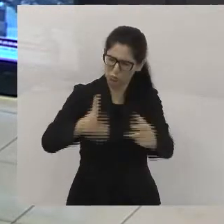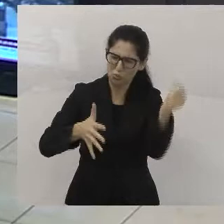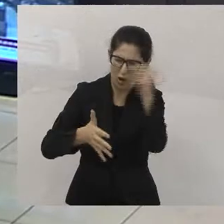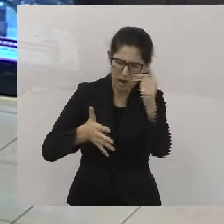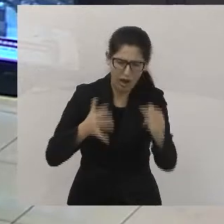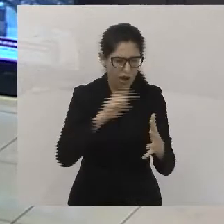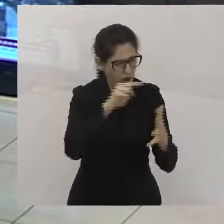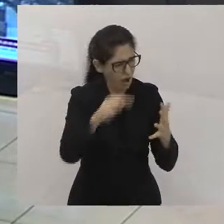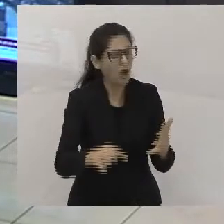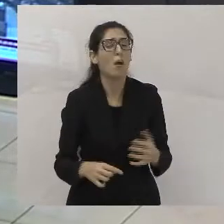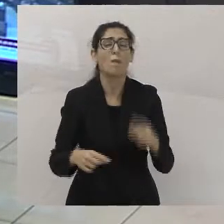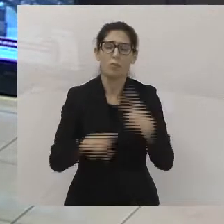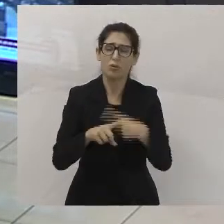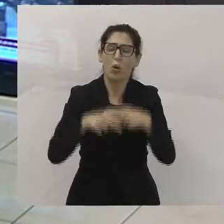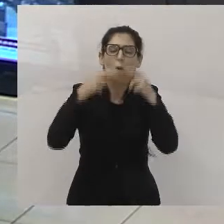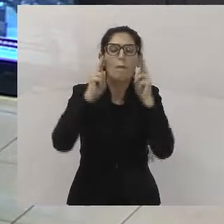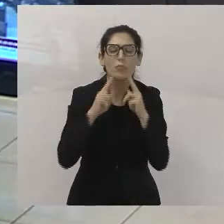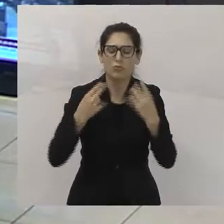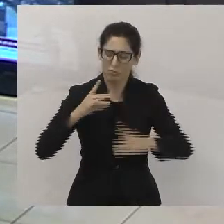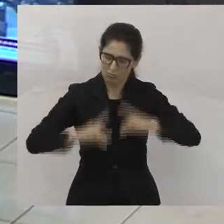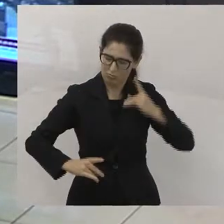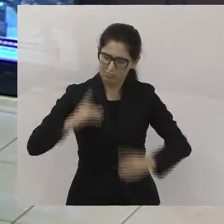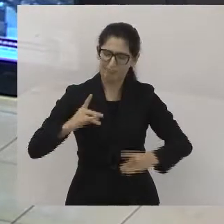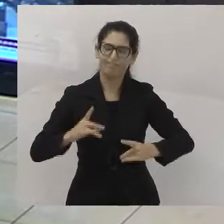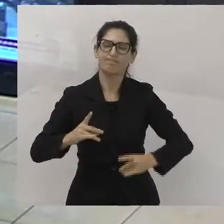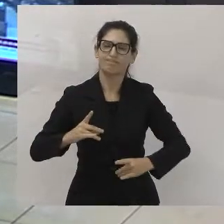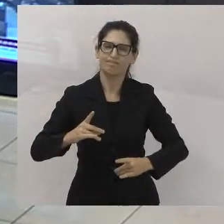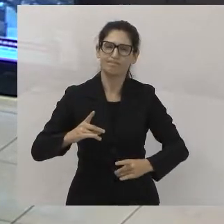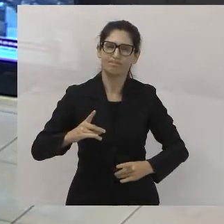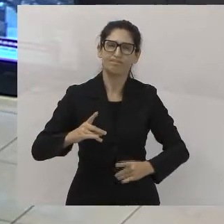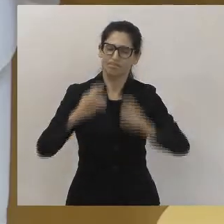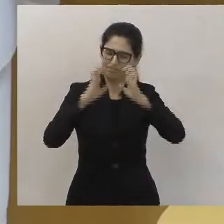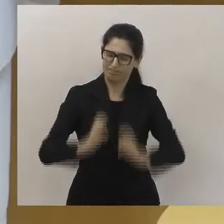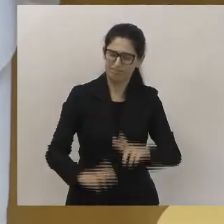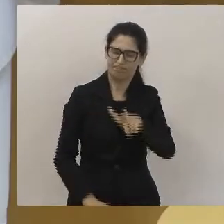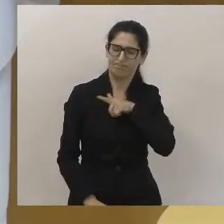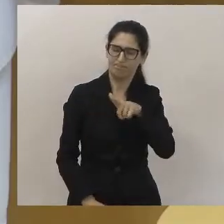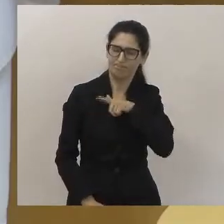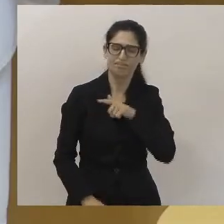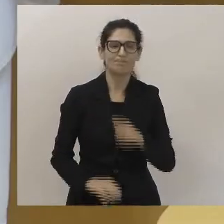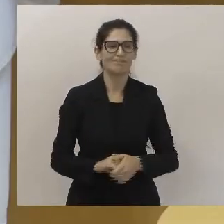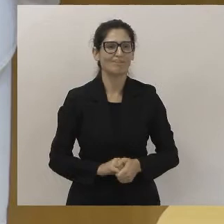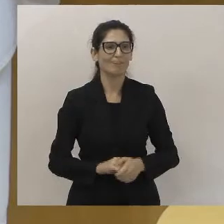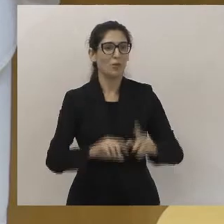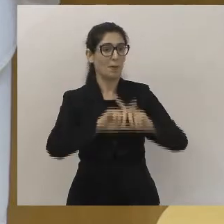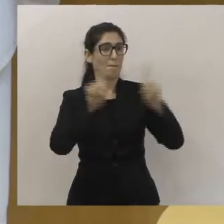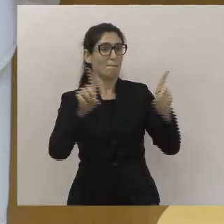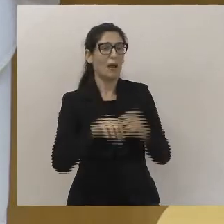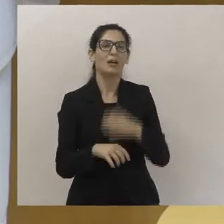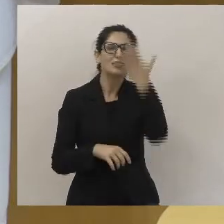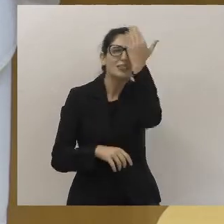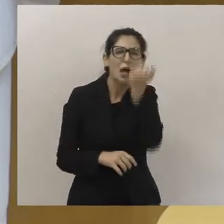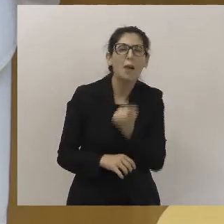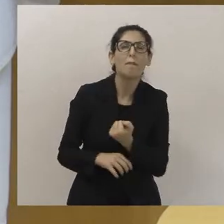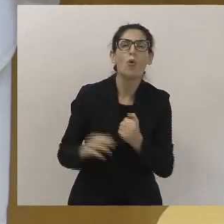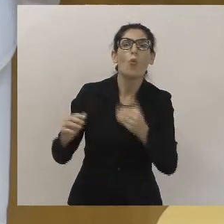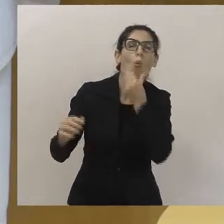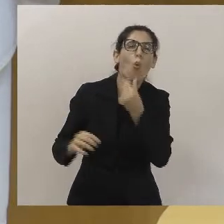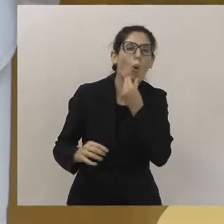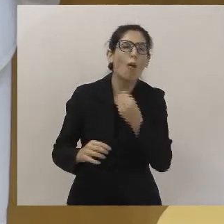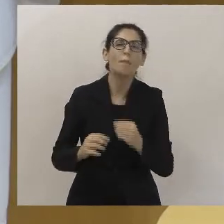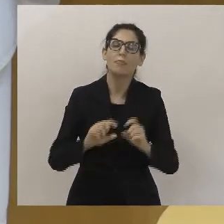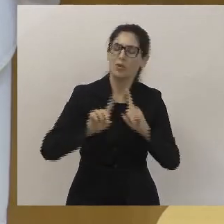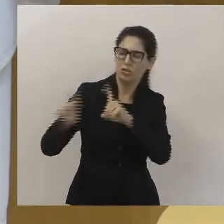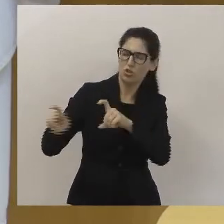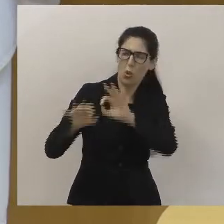e sobretudo pela sua honestidade parabéns e pra finalizar desculpa aí mas pelo morador ao choque de guararema onde eu fui